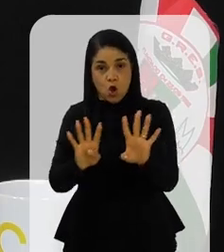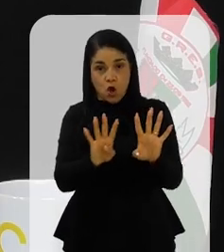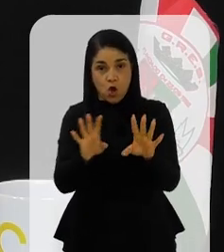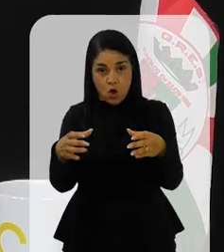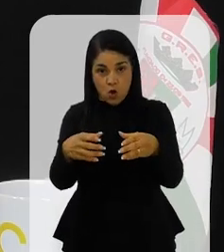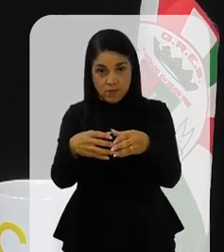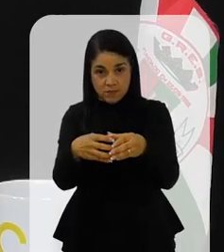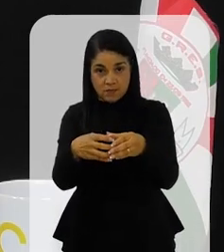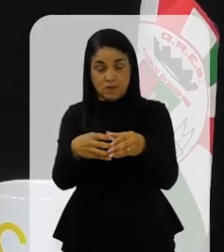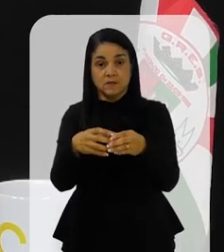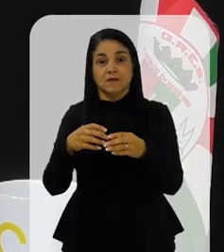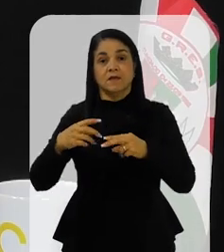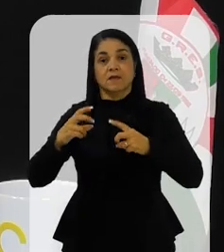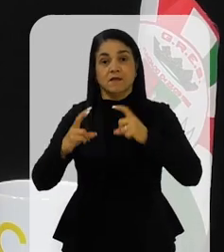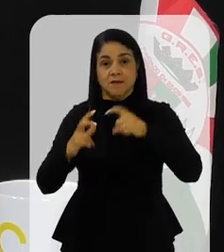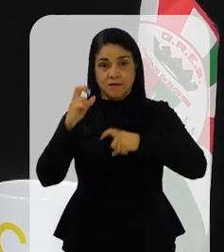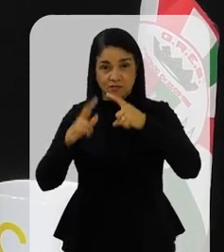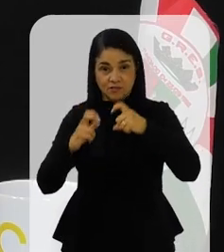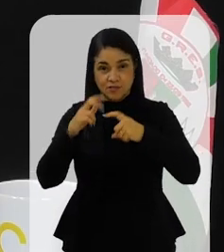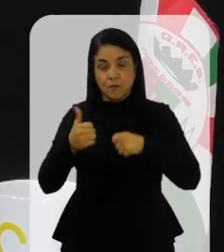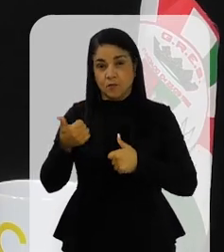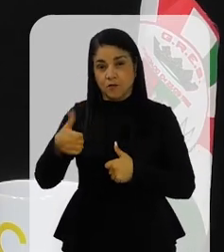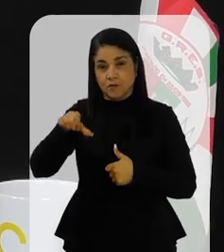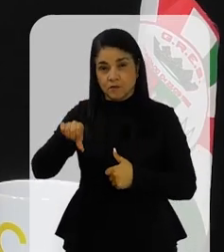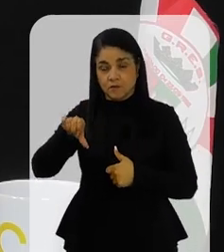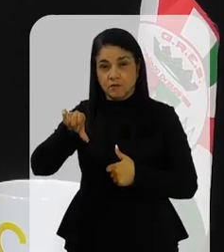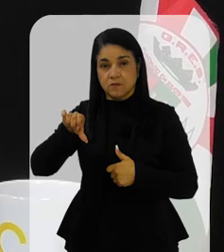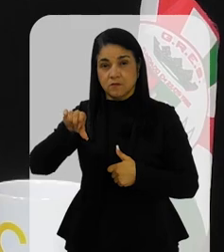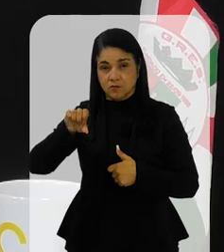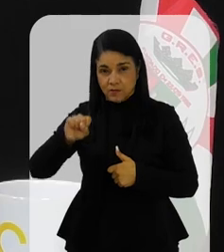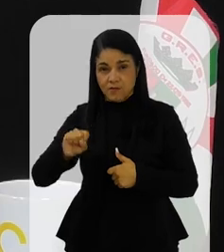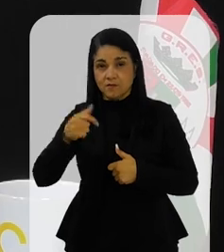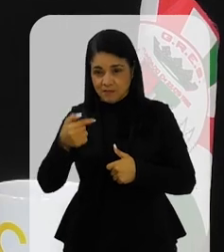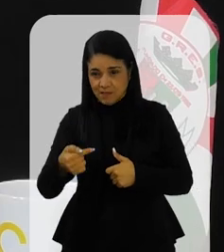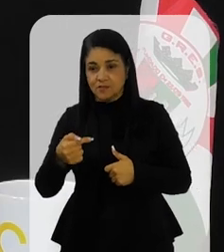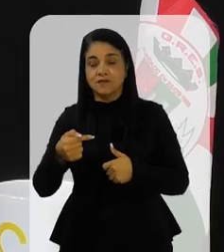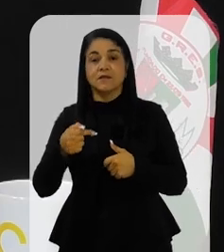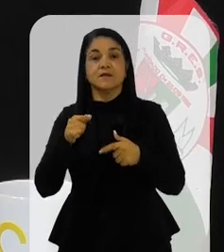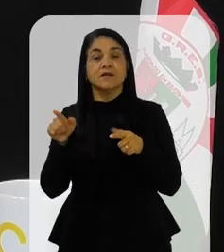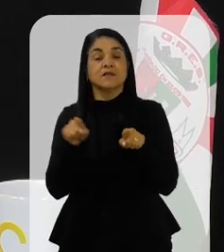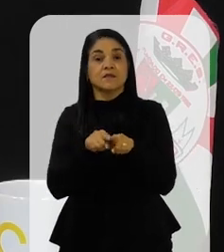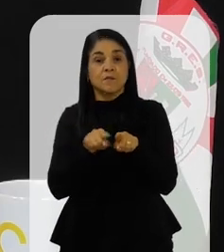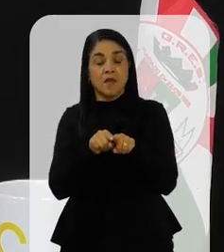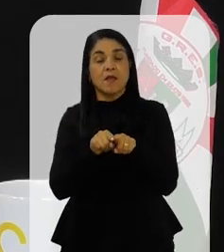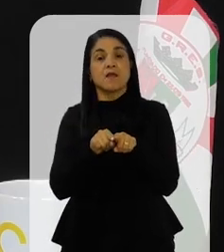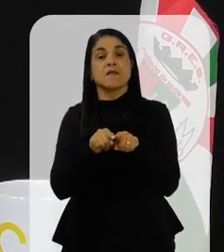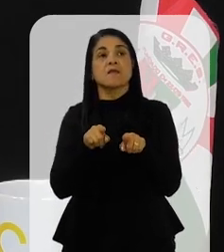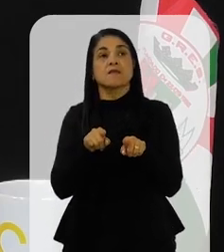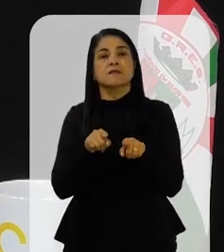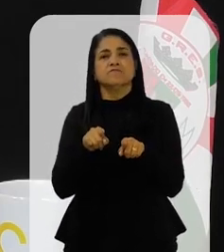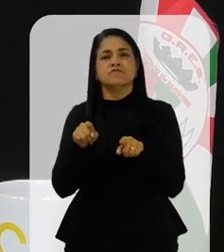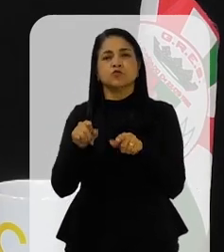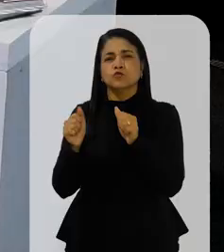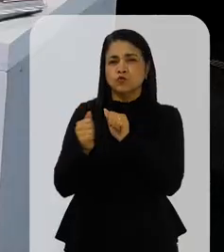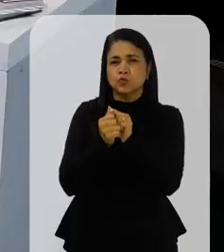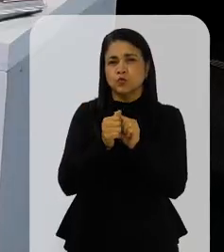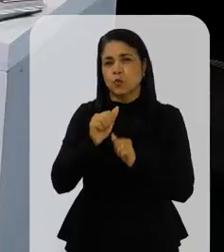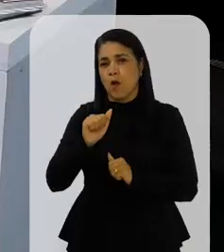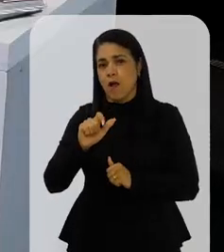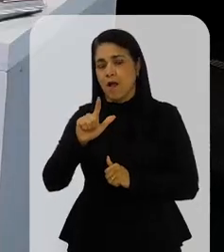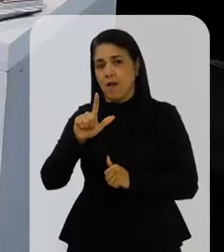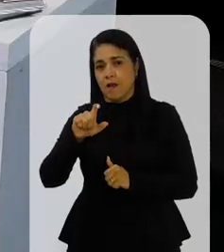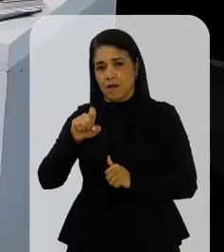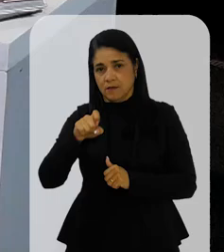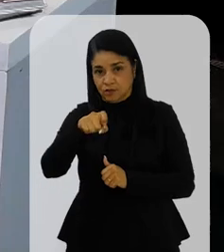por 3 anos, 1997, Madeira Mamoré, a volta dos que não foram lá no Guaporé. Foi, foi com o Alexandre